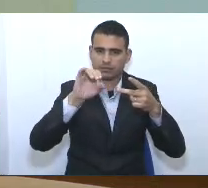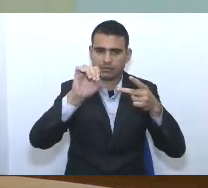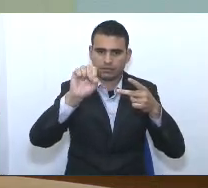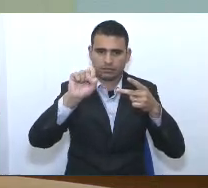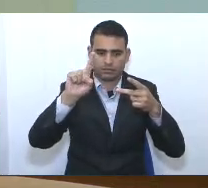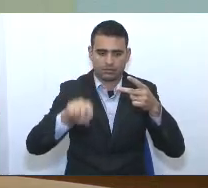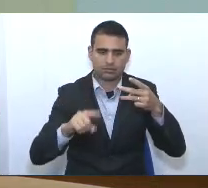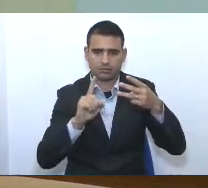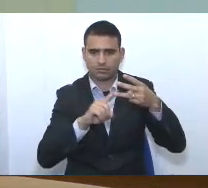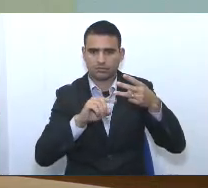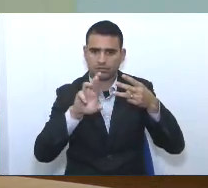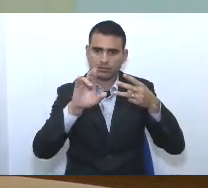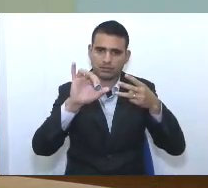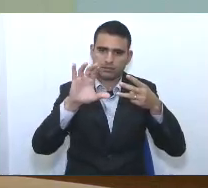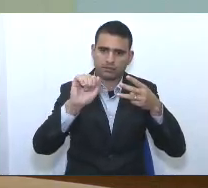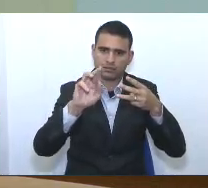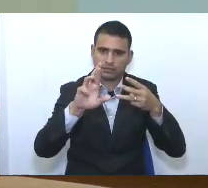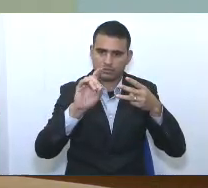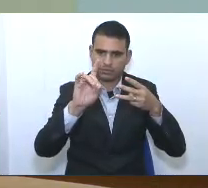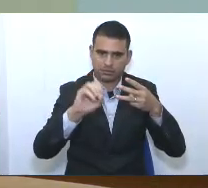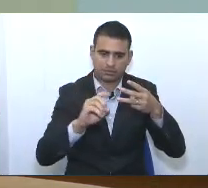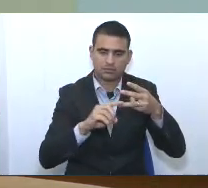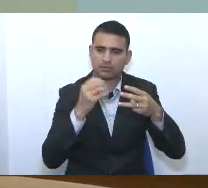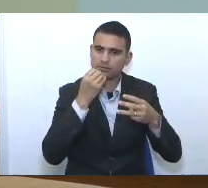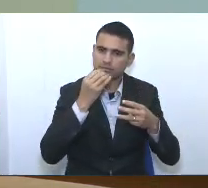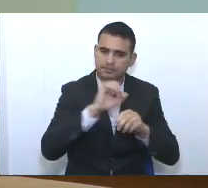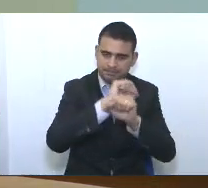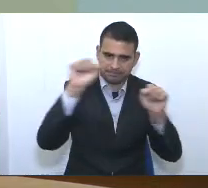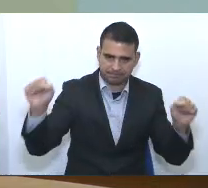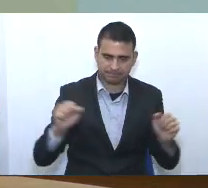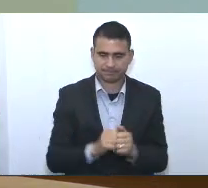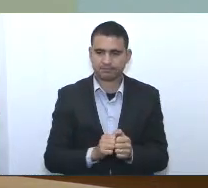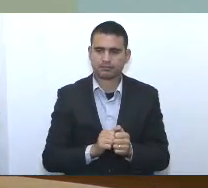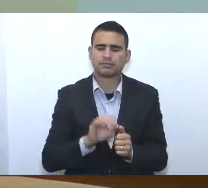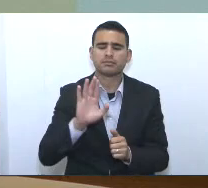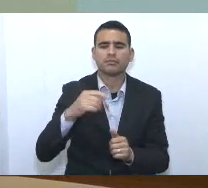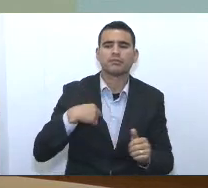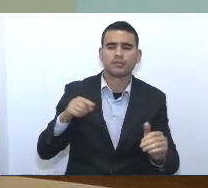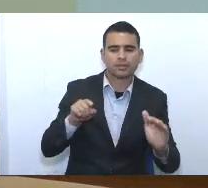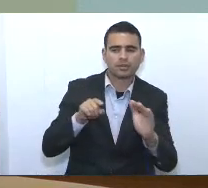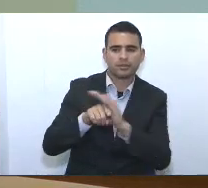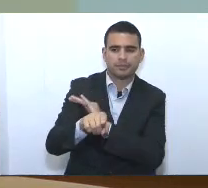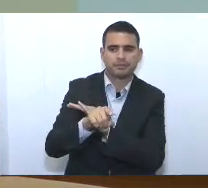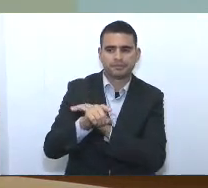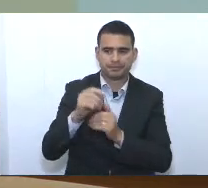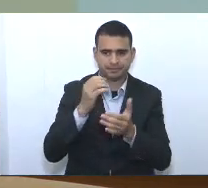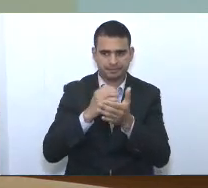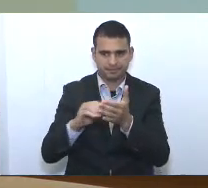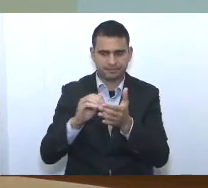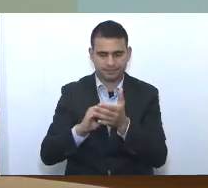Alves. Eu queria aqui fazer um questionamento aqui, Secretário,